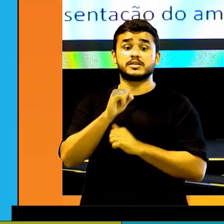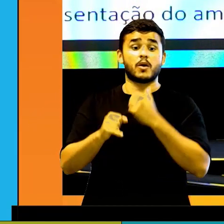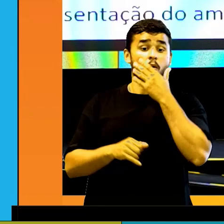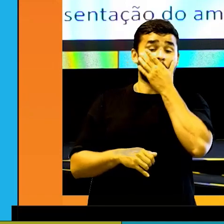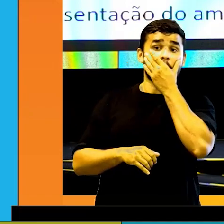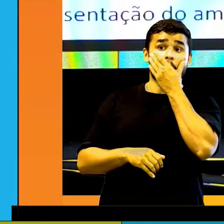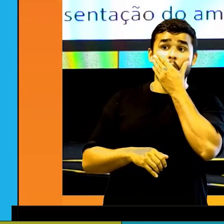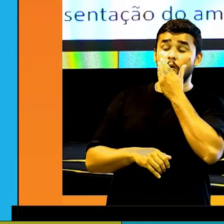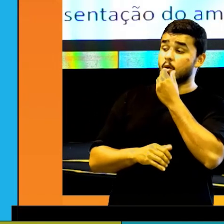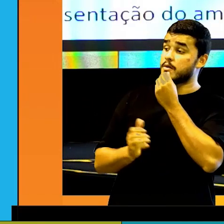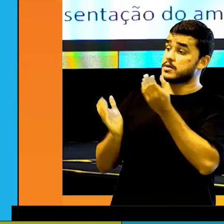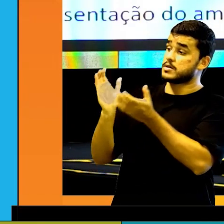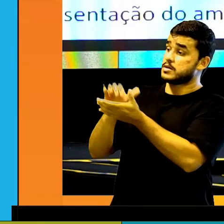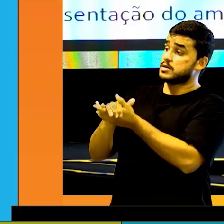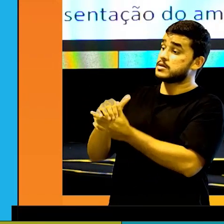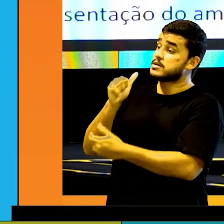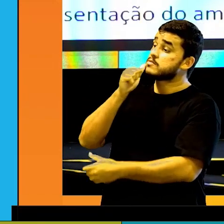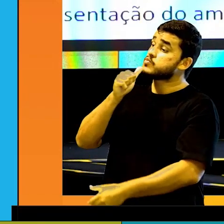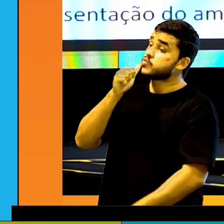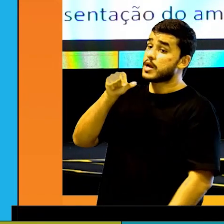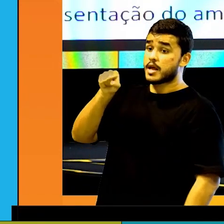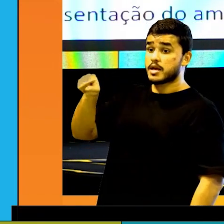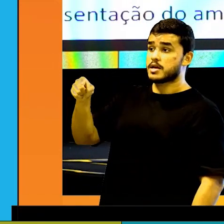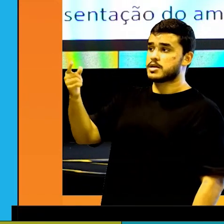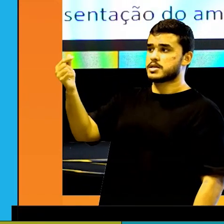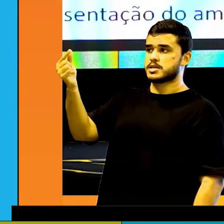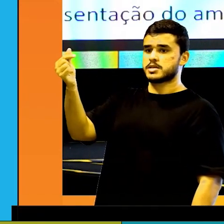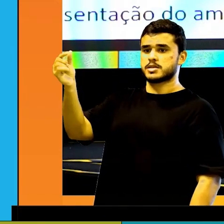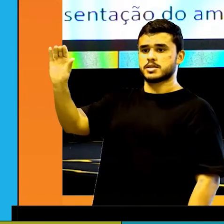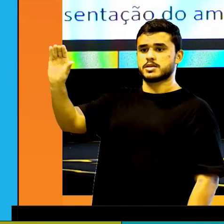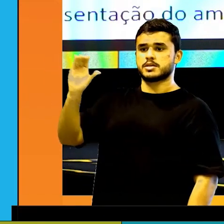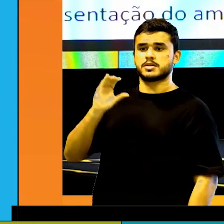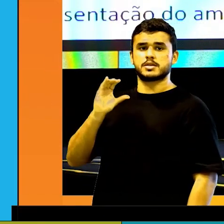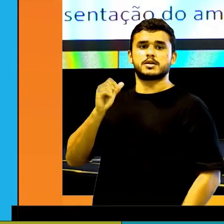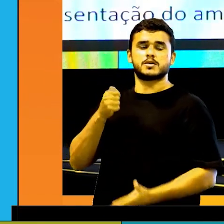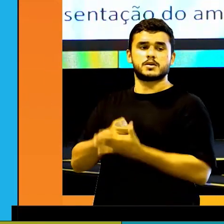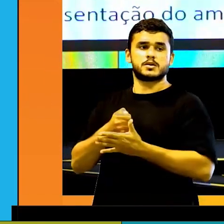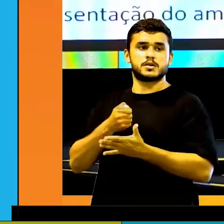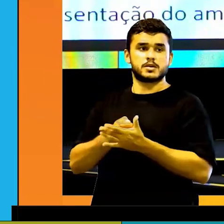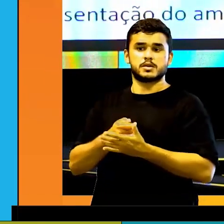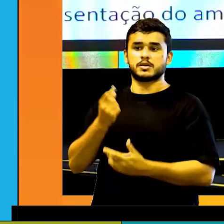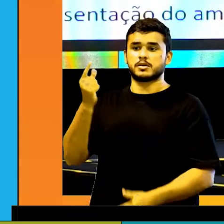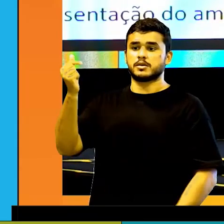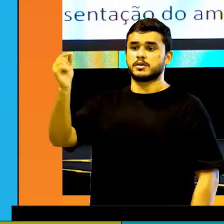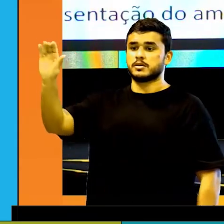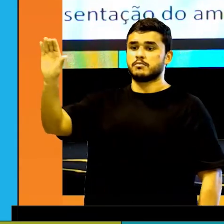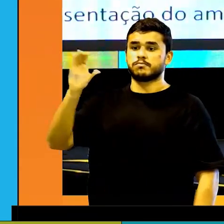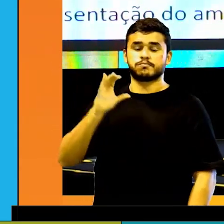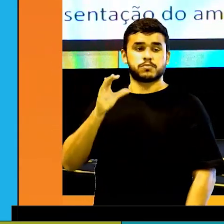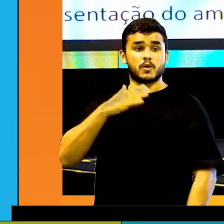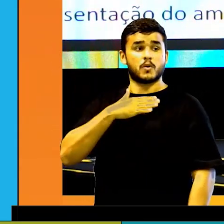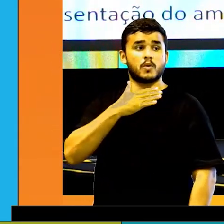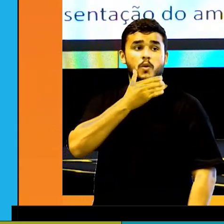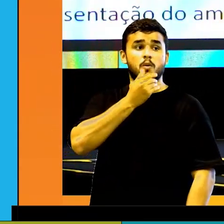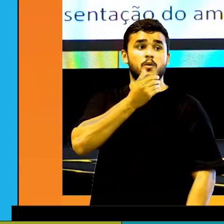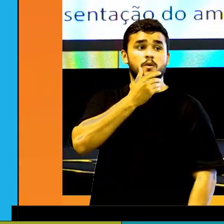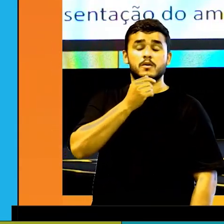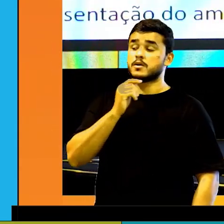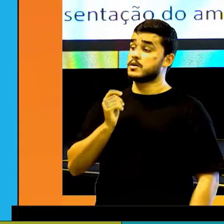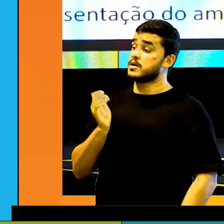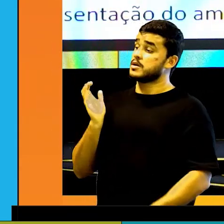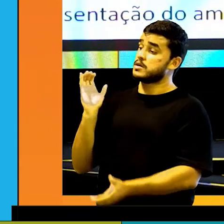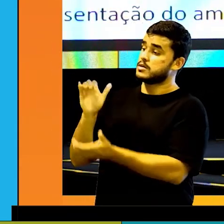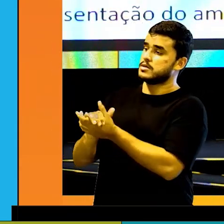moça, a família da moça, o pai da moça, tinha a obrigação social de pagar um dote ao rapaz que se casasse com a